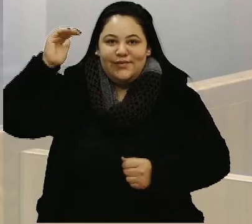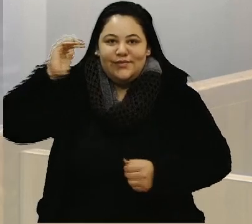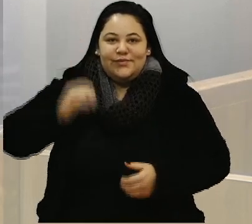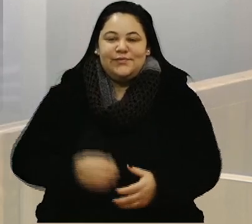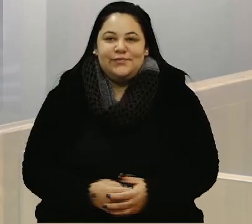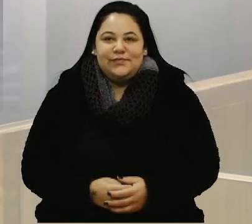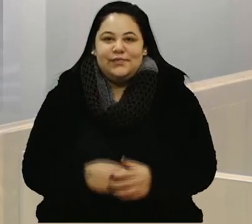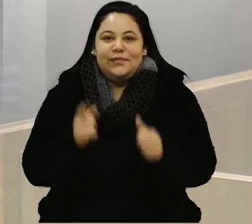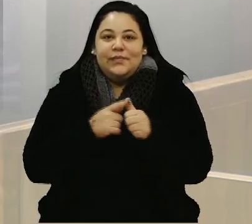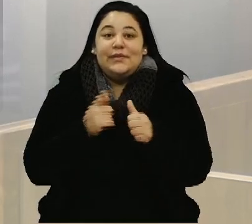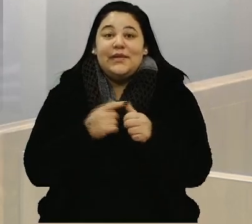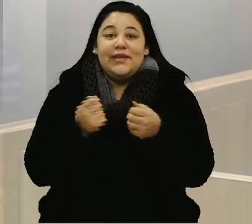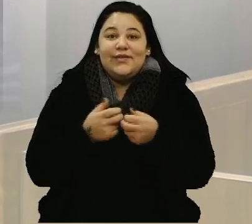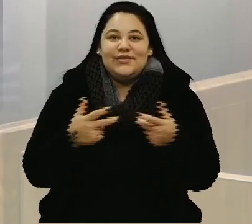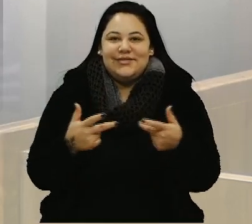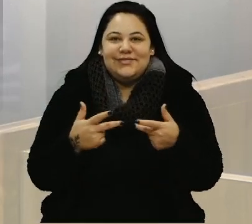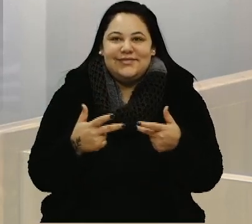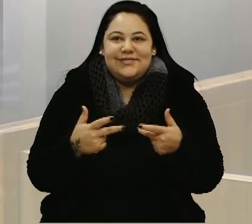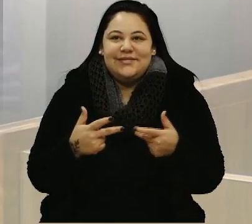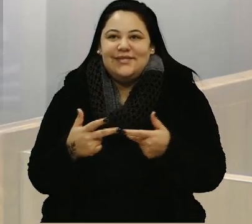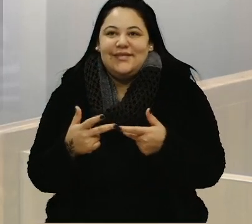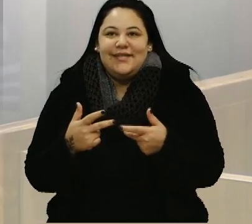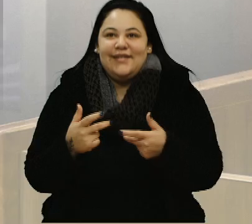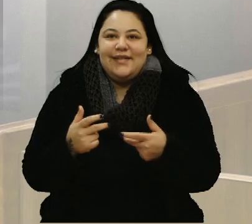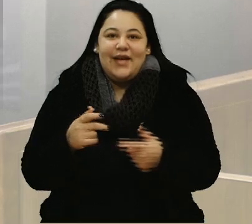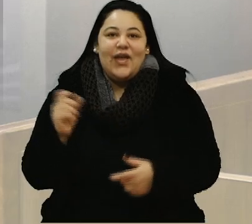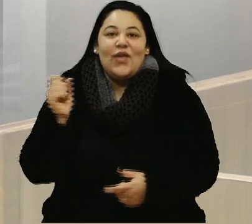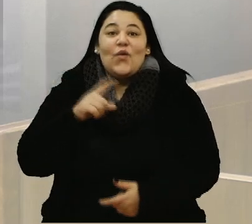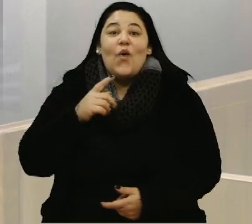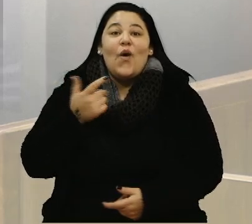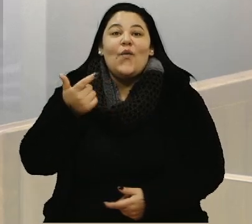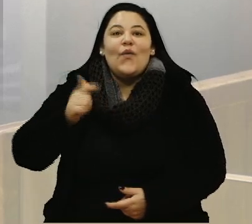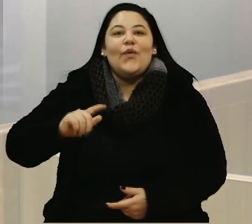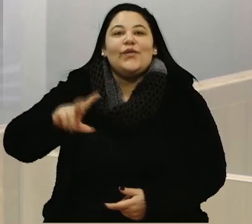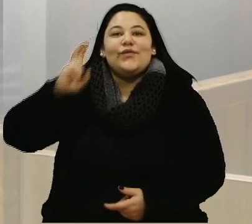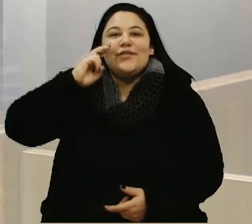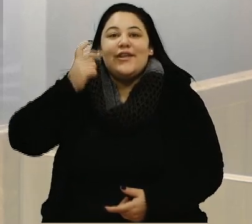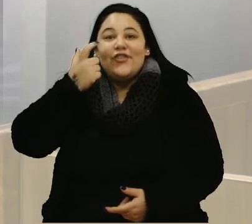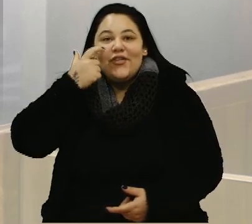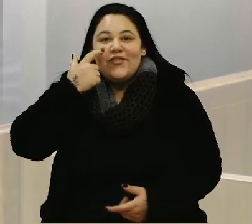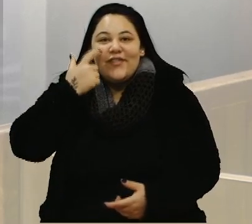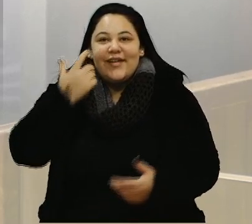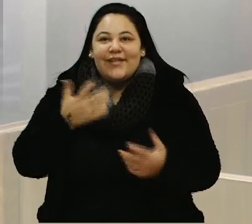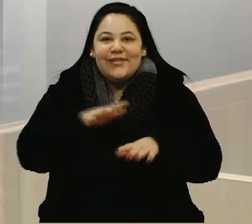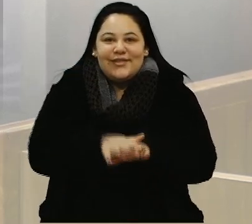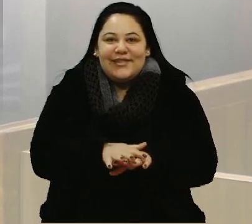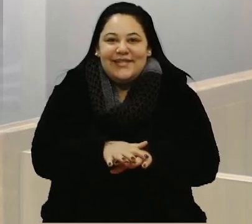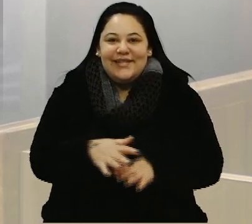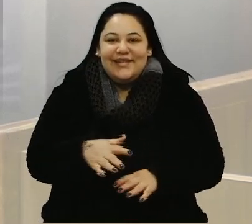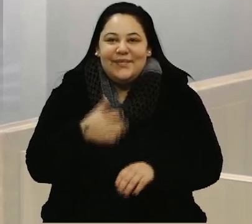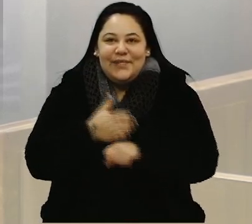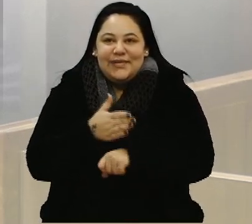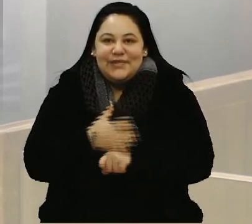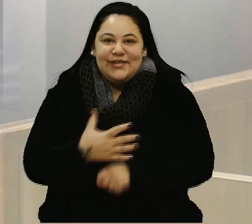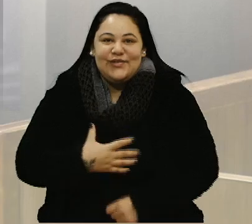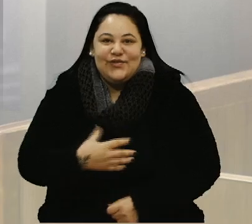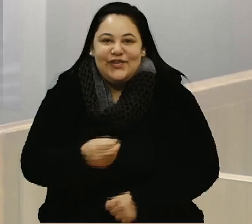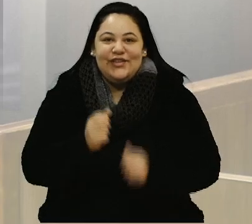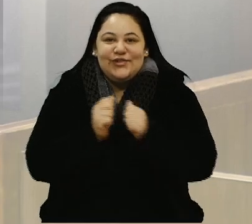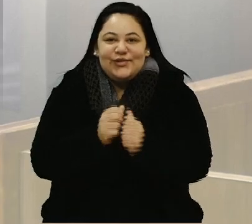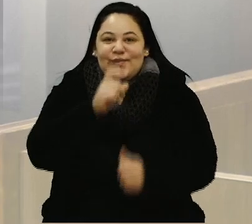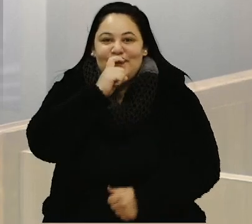Primeiro ponto, em que outra cultura nós vemos essa inclusão, a participação do filho junto com o pai, sem nenhum